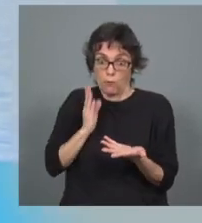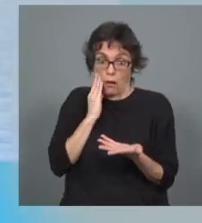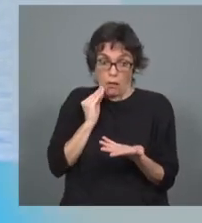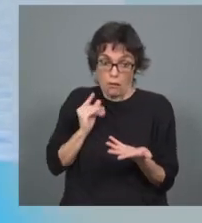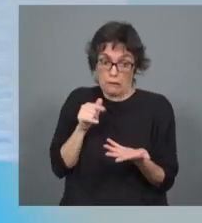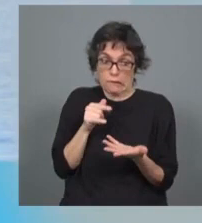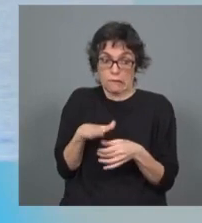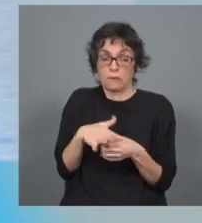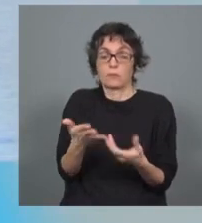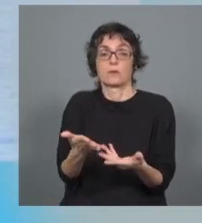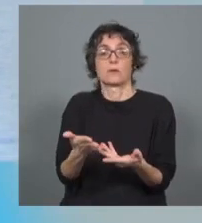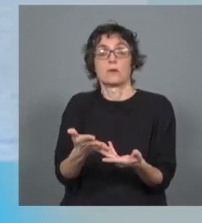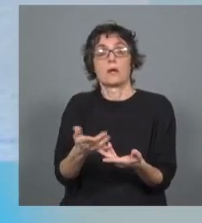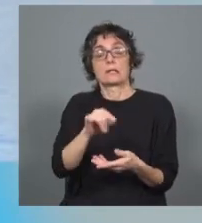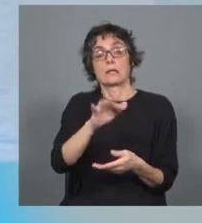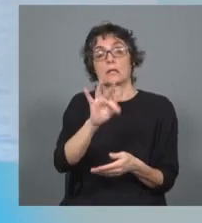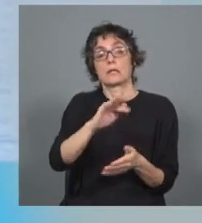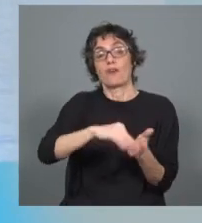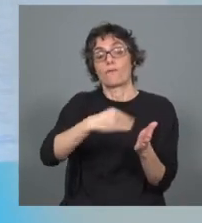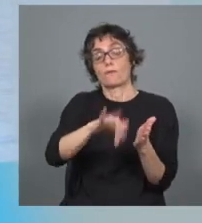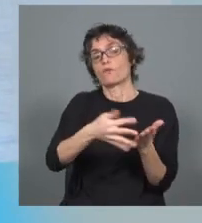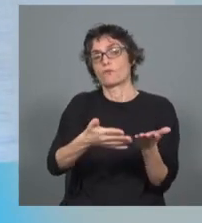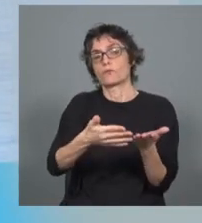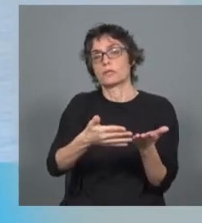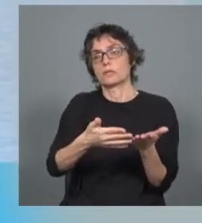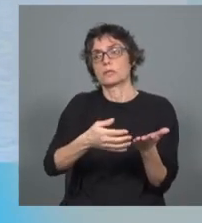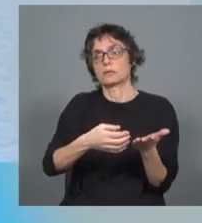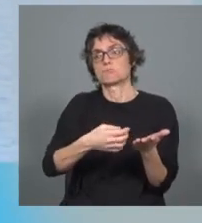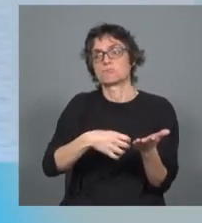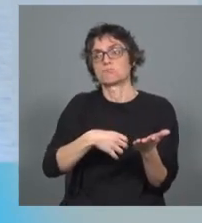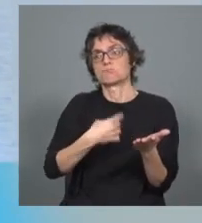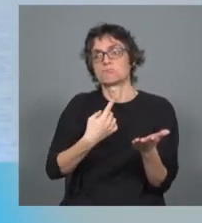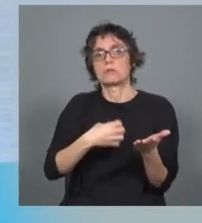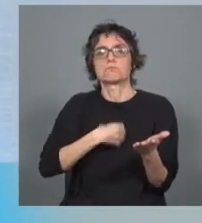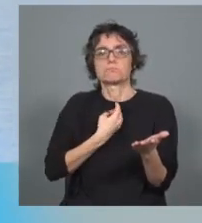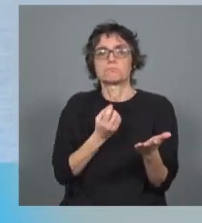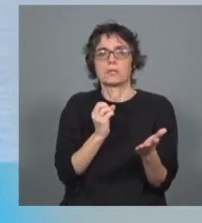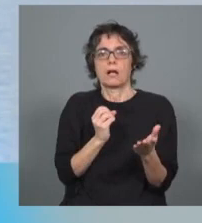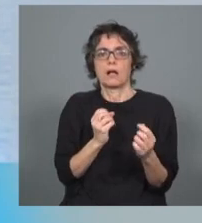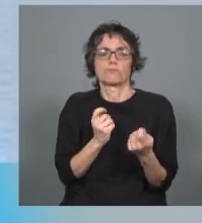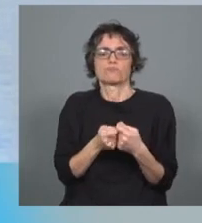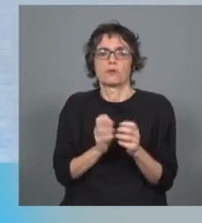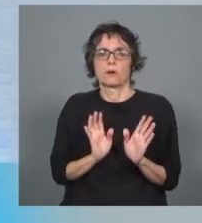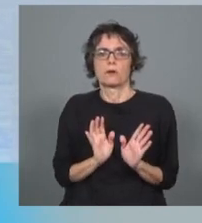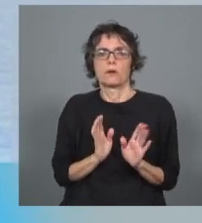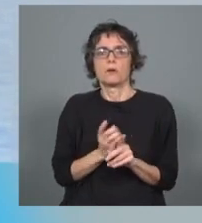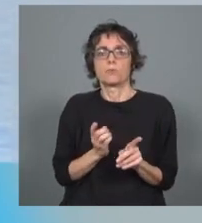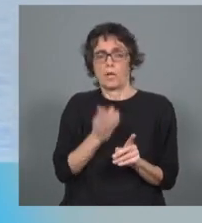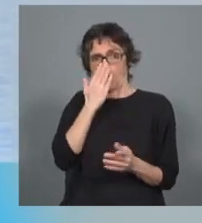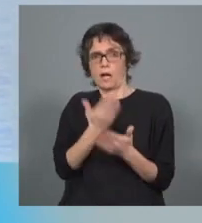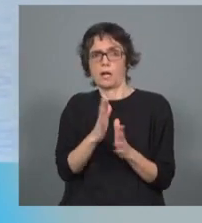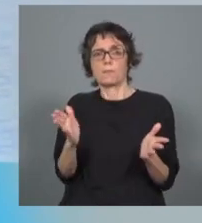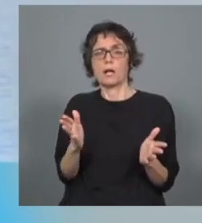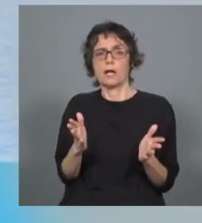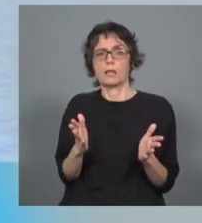uma situação em que o veto político faz todo o sentido. Repare, estamos perante uma situação que envolve um princípio